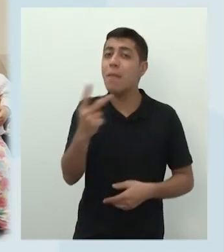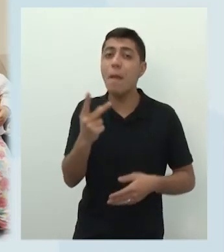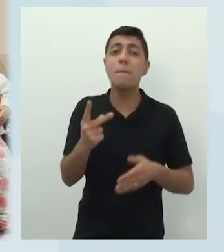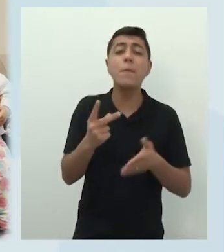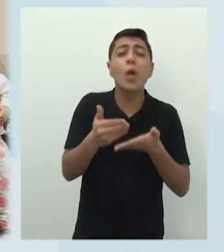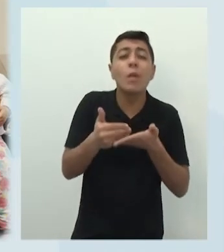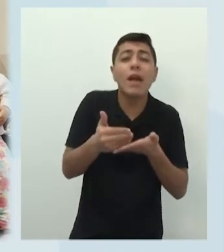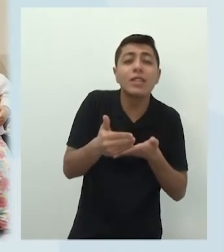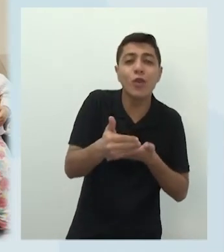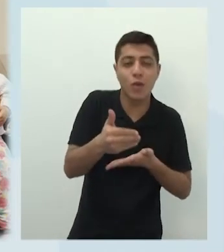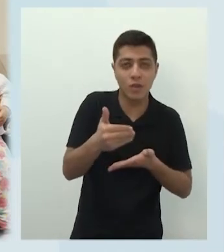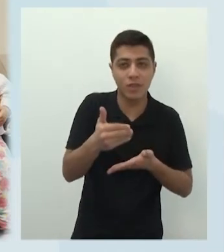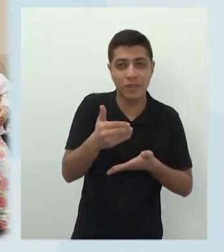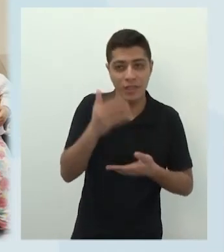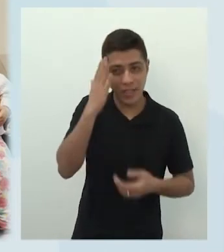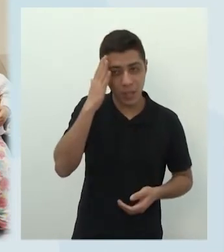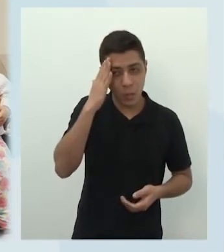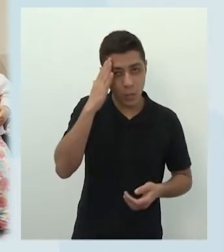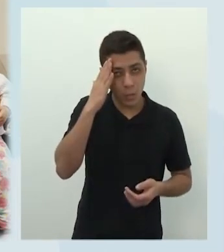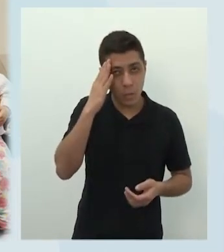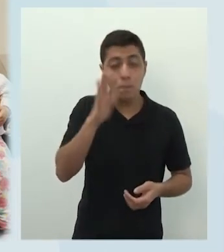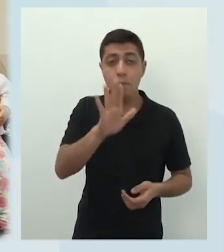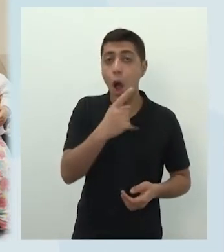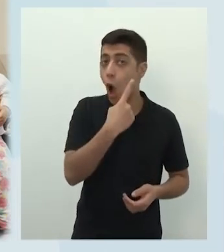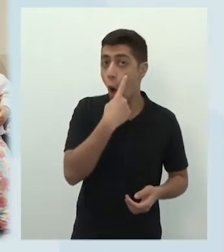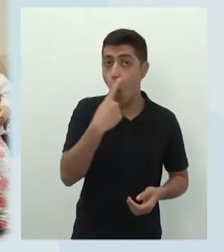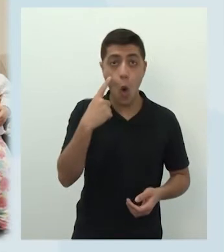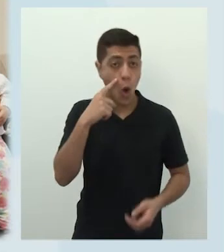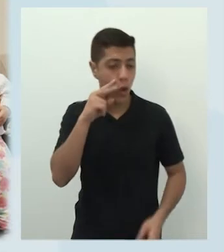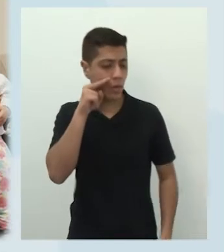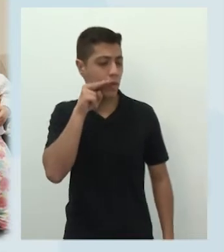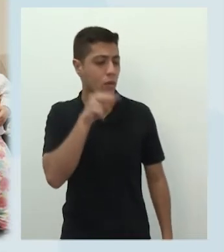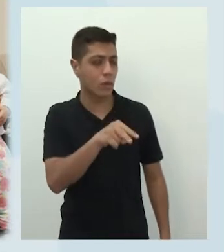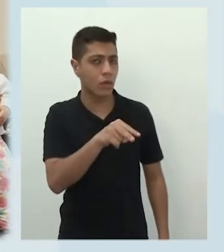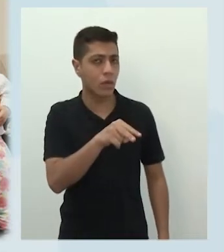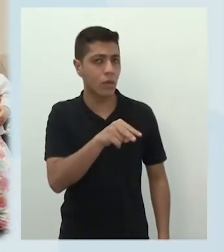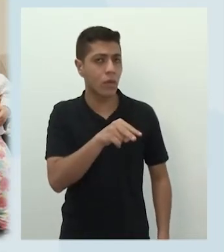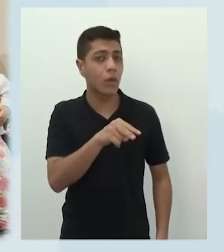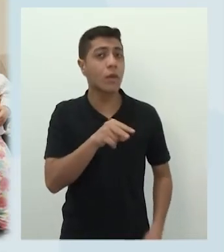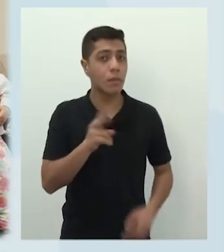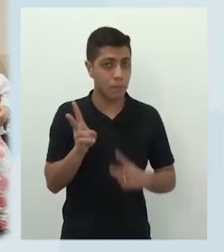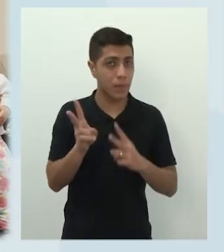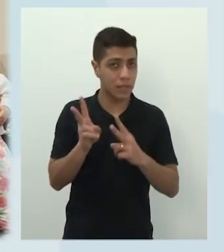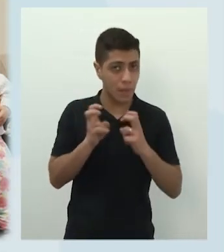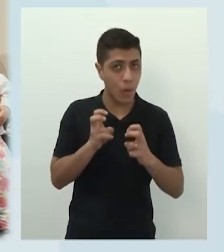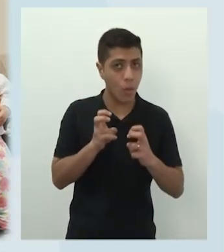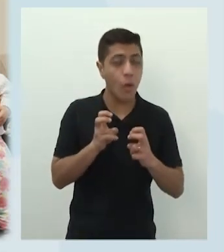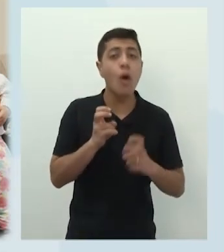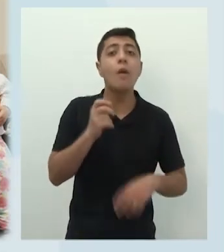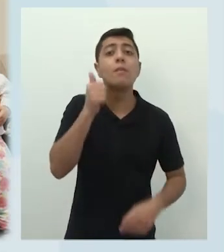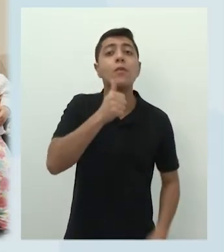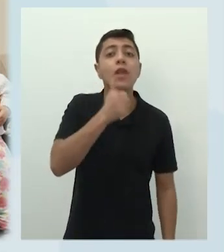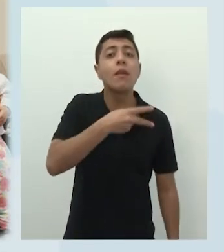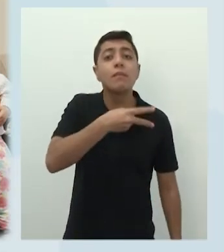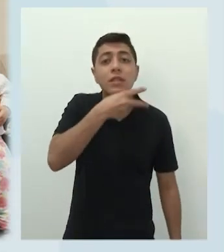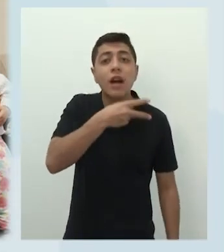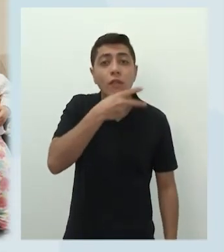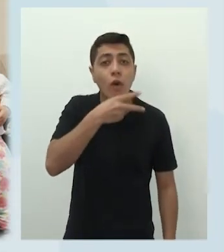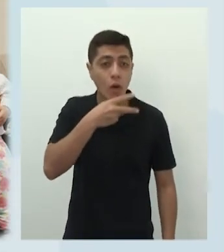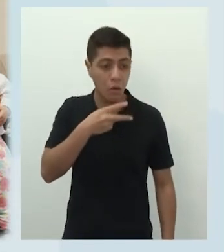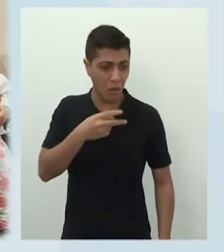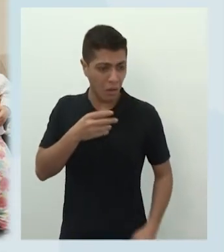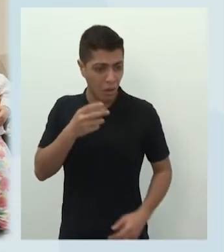sei se o olhar vocês conseguem captar isso, mas a bisavó ficou com o olhar terrificado, achando que o demônio estava